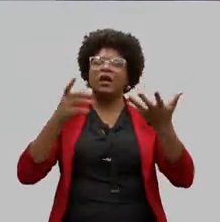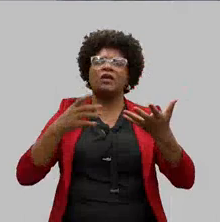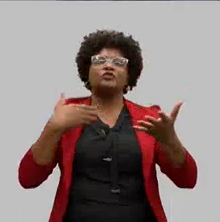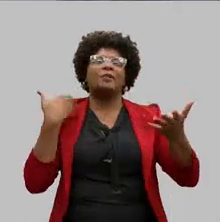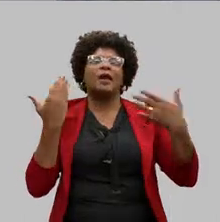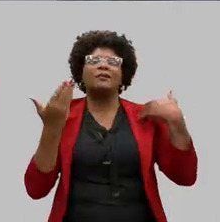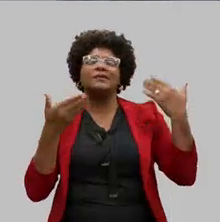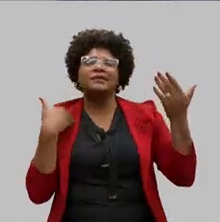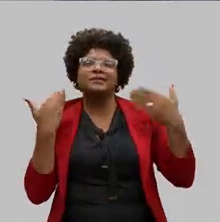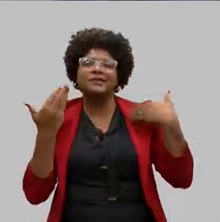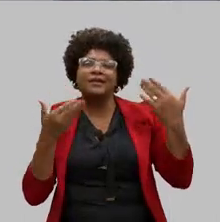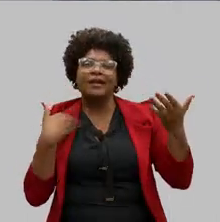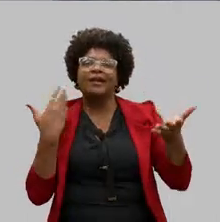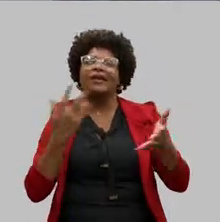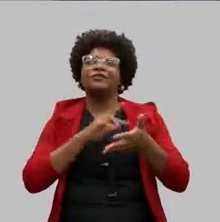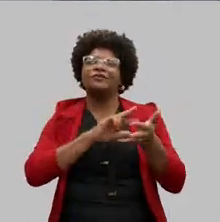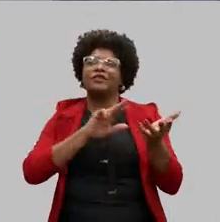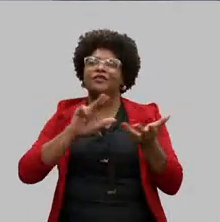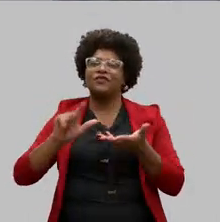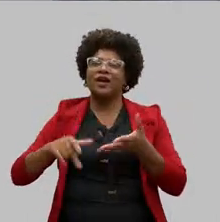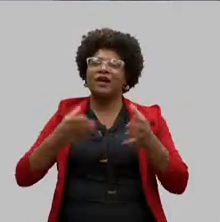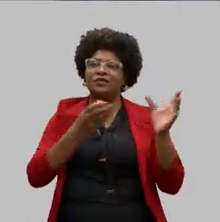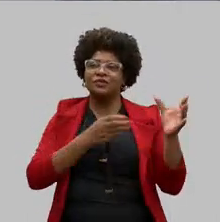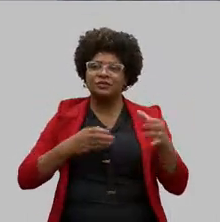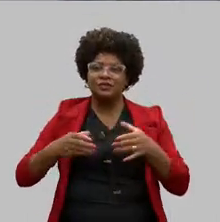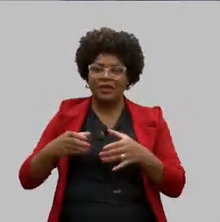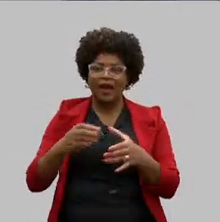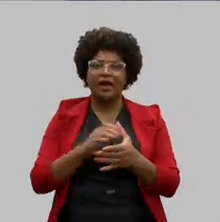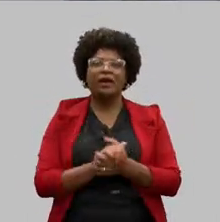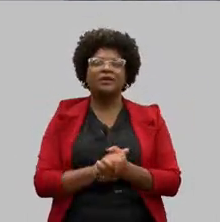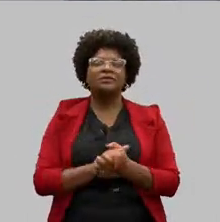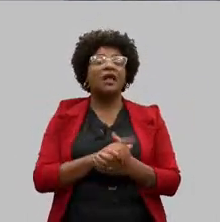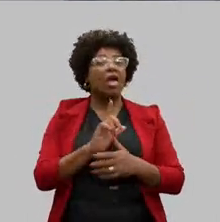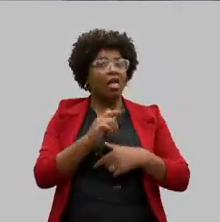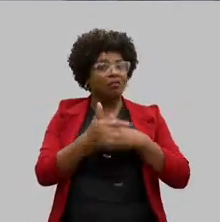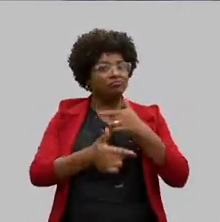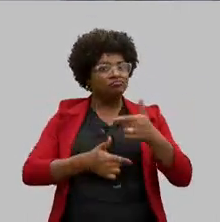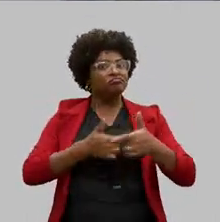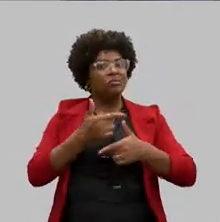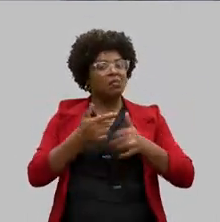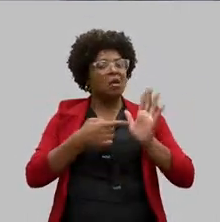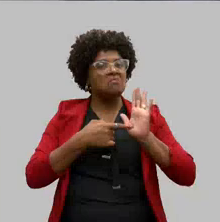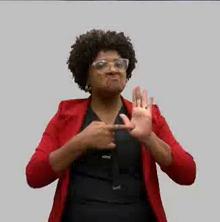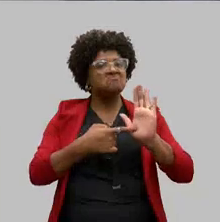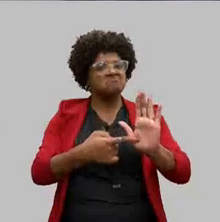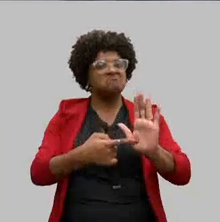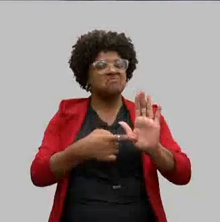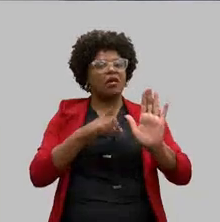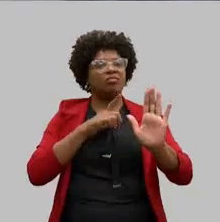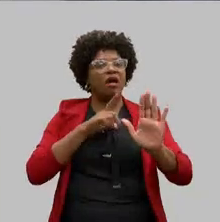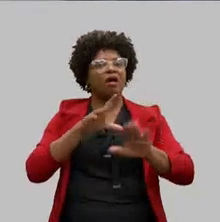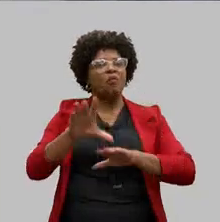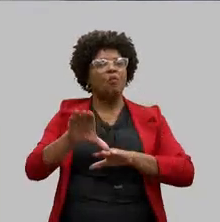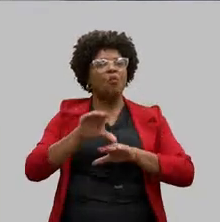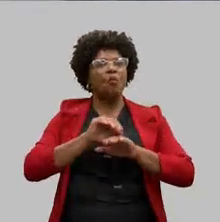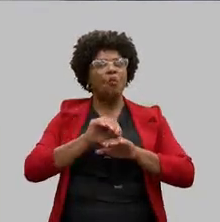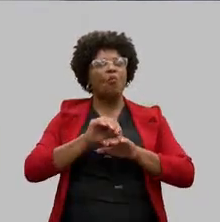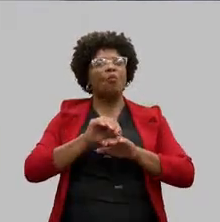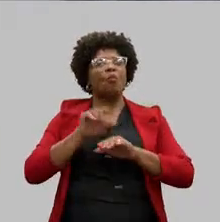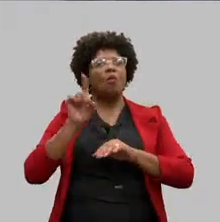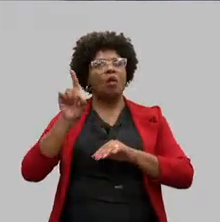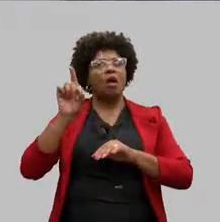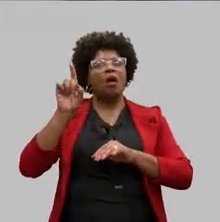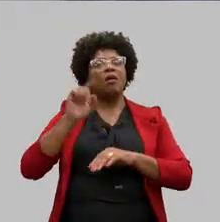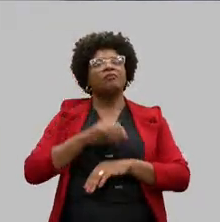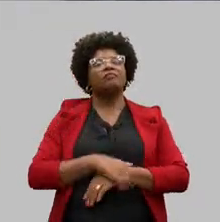cidade e é um trabalho muito renomado e de muito conhecimento né na cidade eu